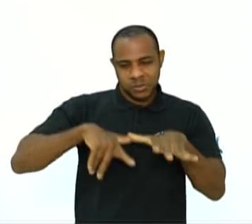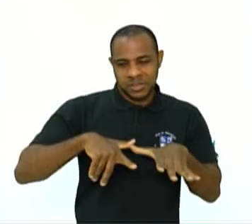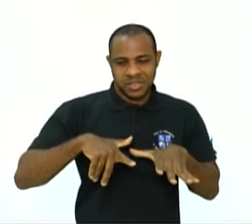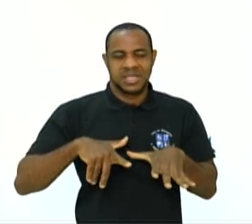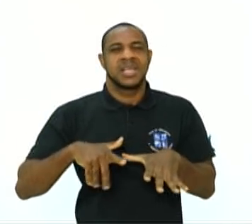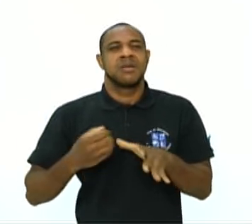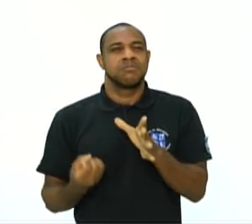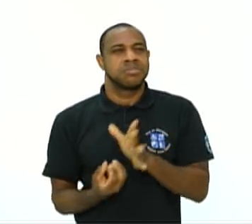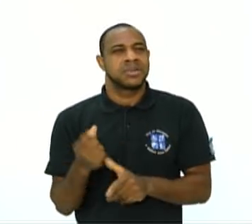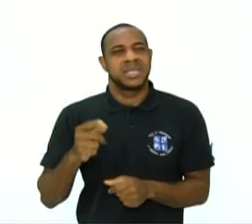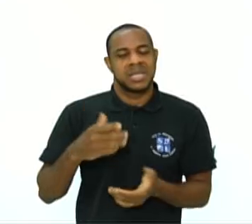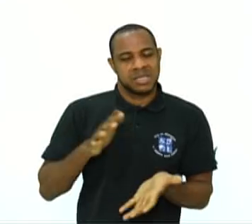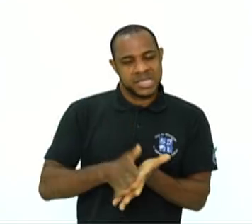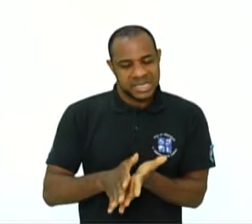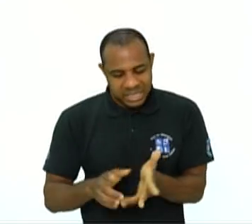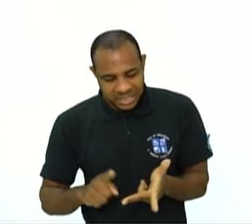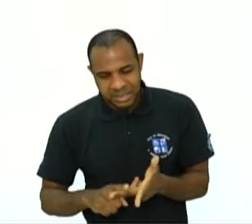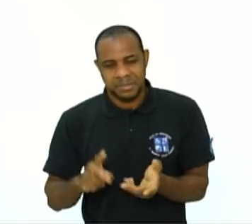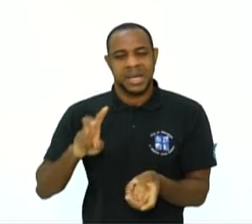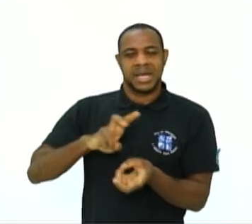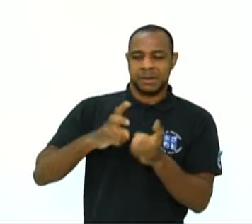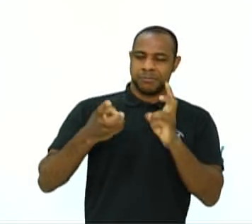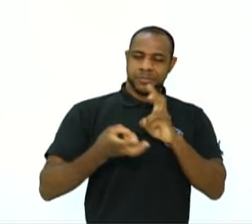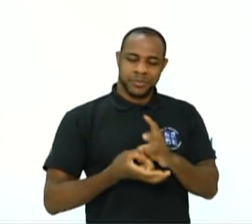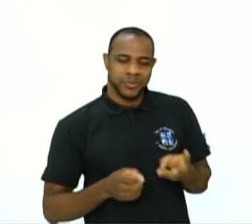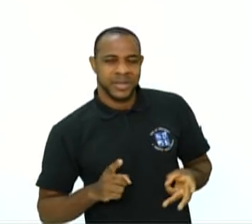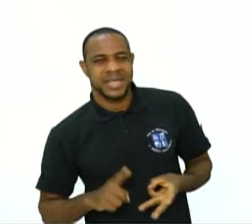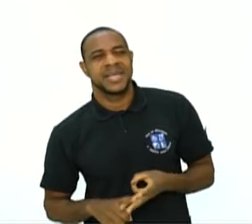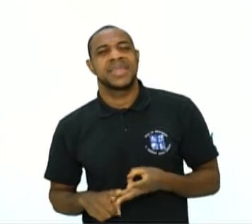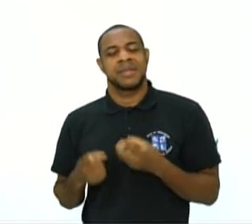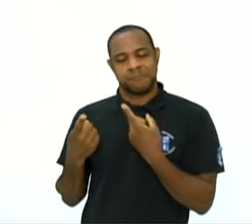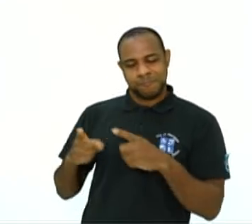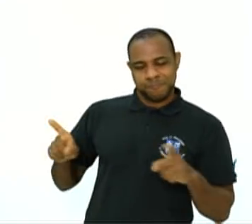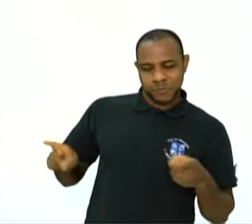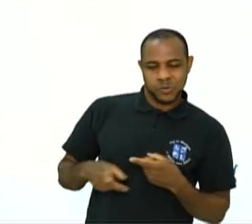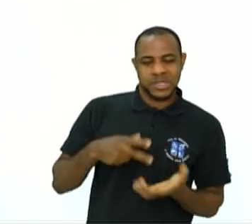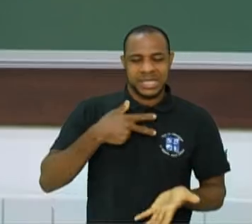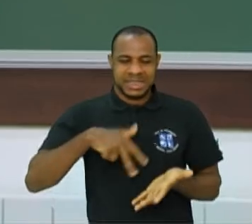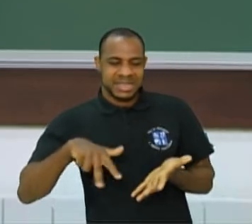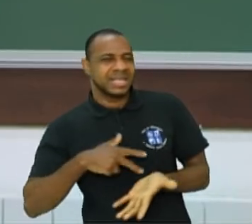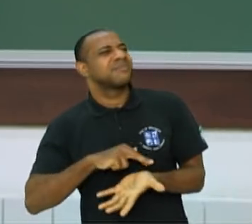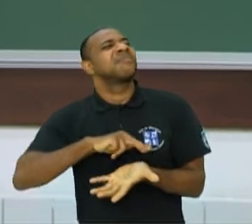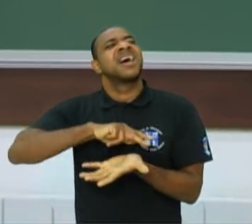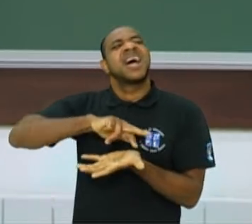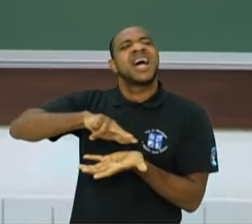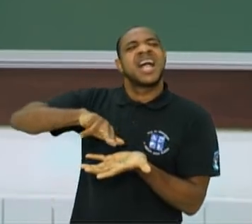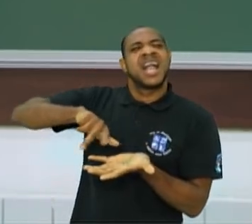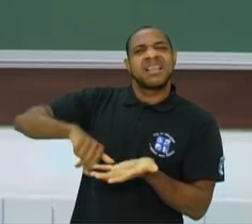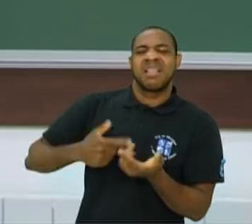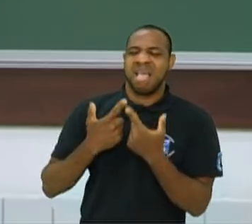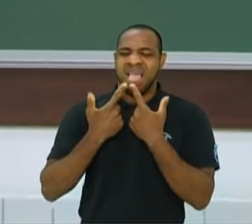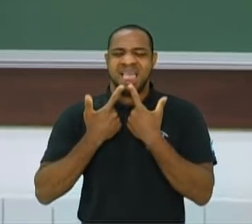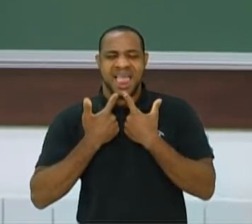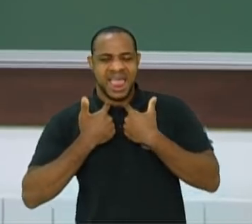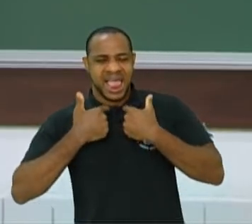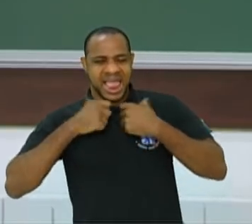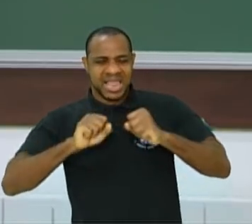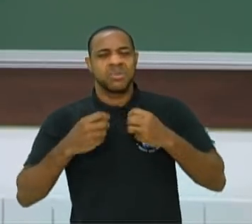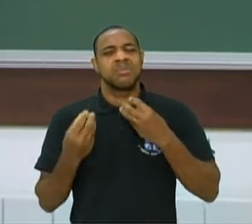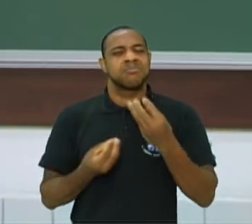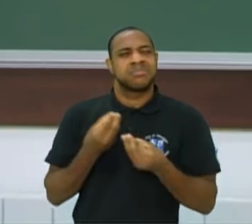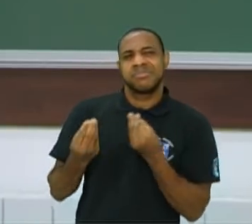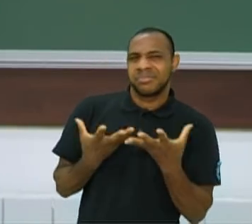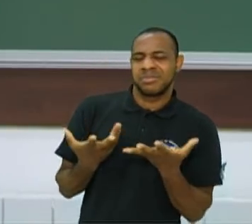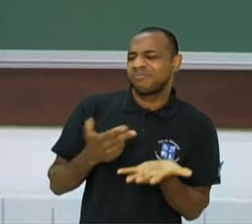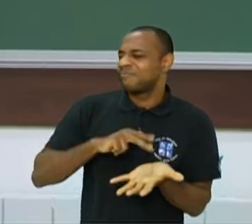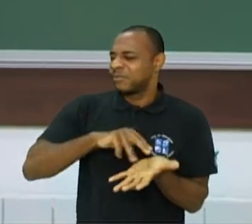falar aí samba, capoeira, que a gente falou também na aula passada. Então, são muitas linguagens, enfim, floresceu